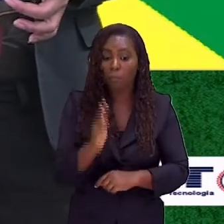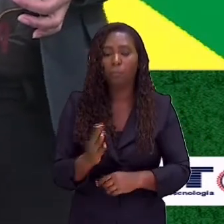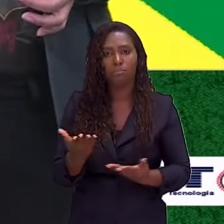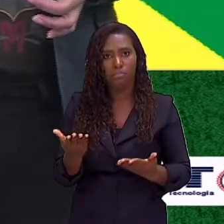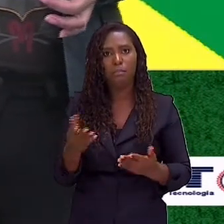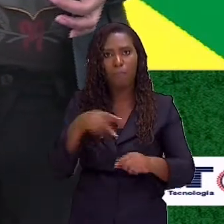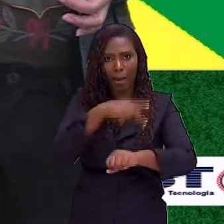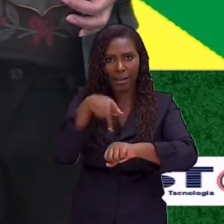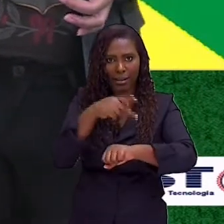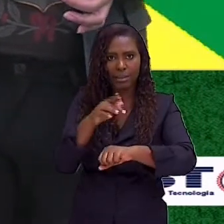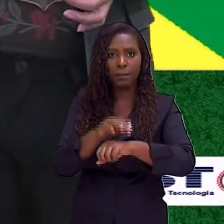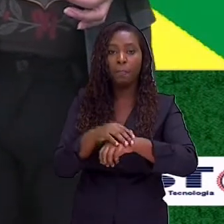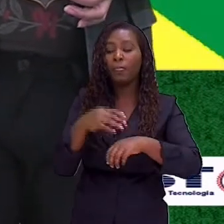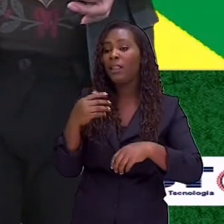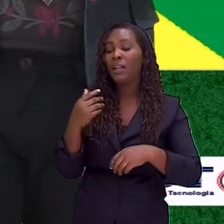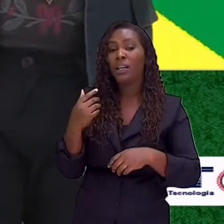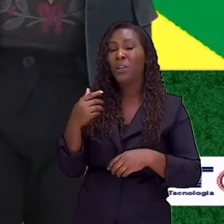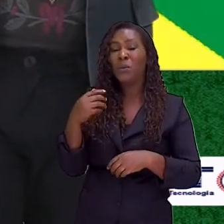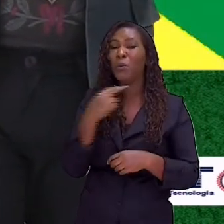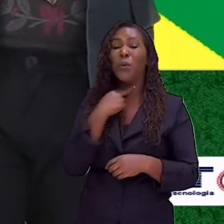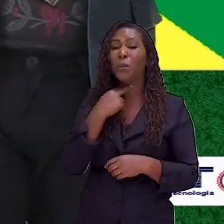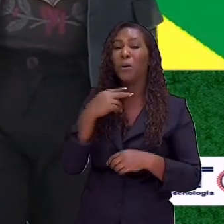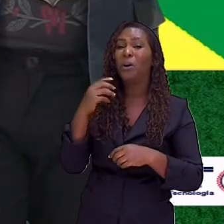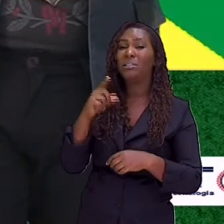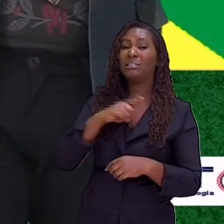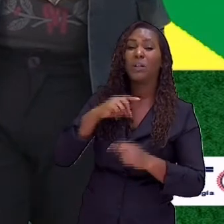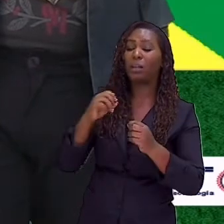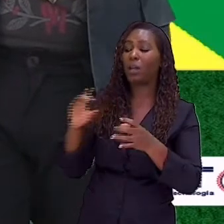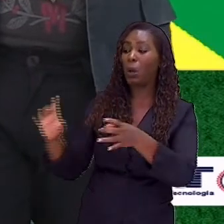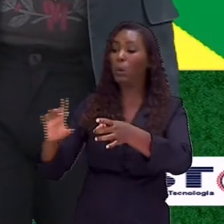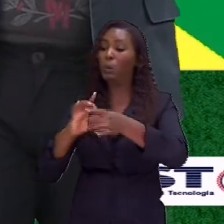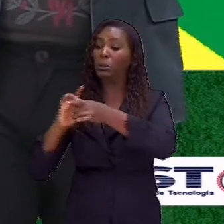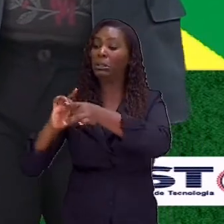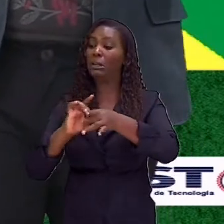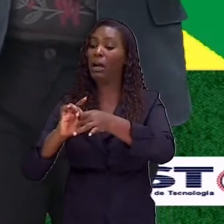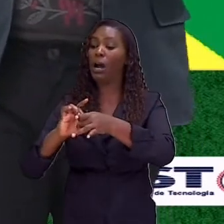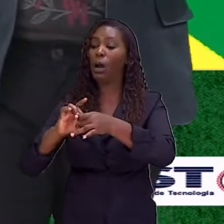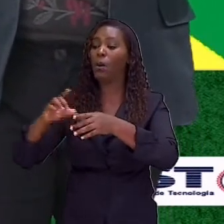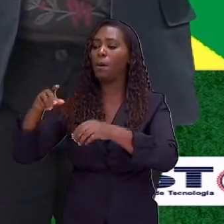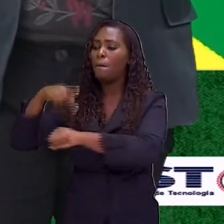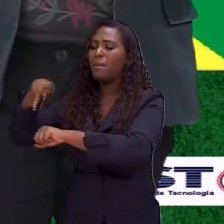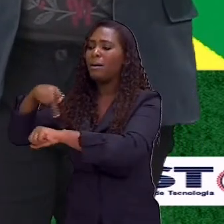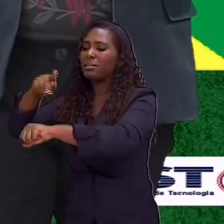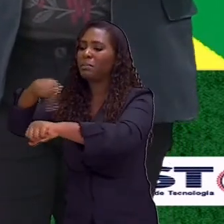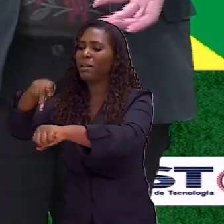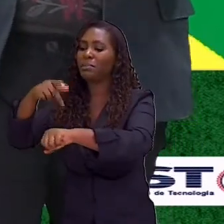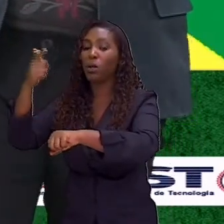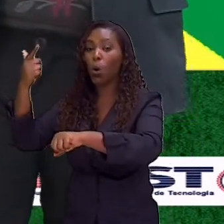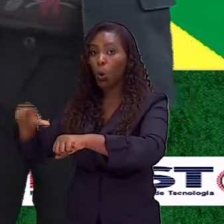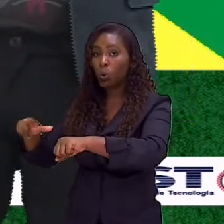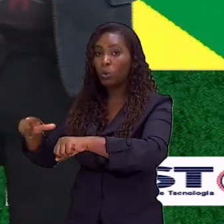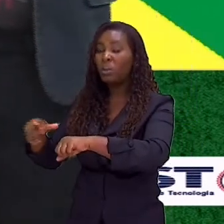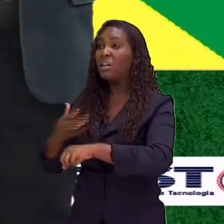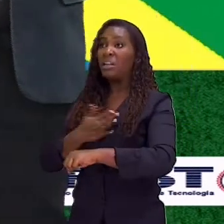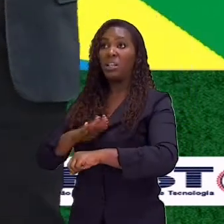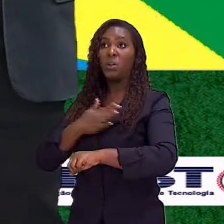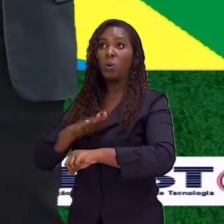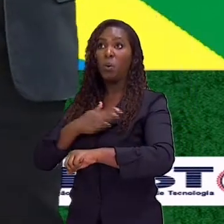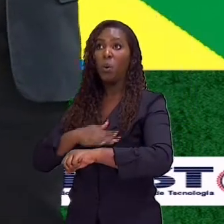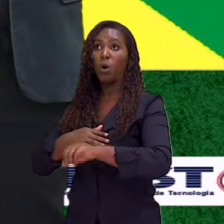outra laço algum de união ou federação que se oponha à sua independência. Então,